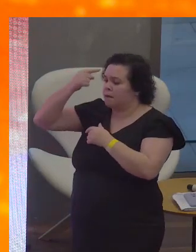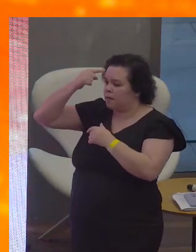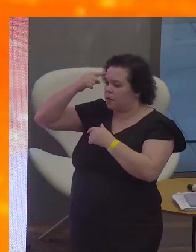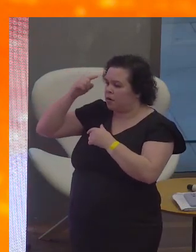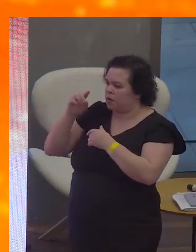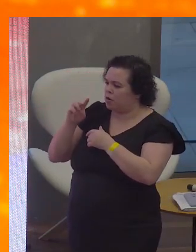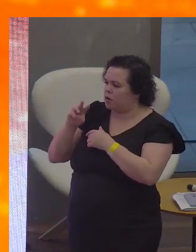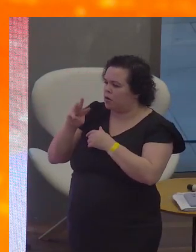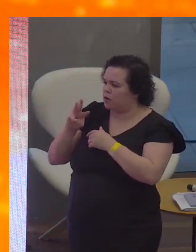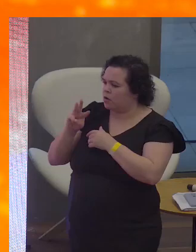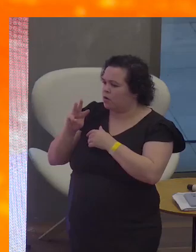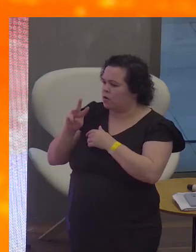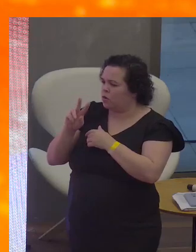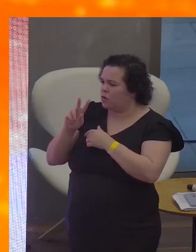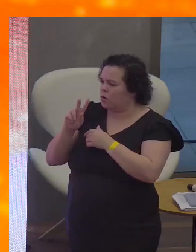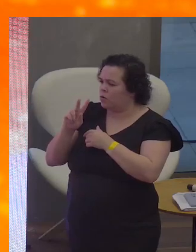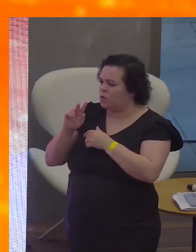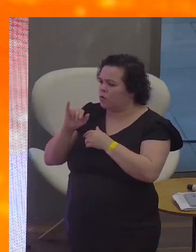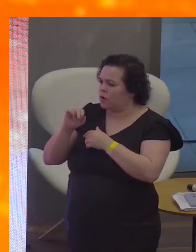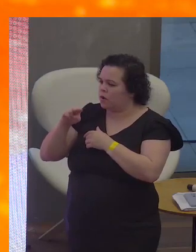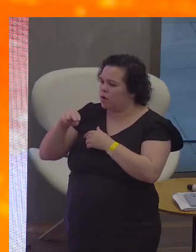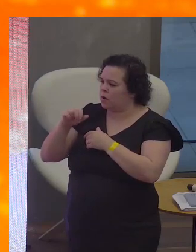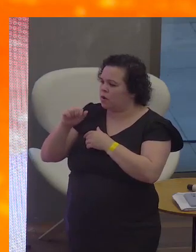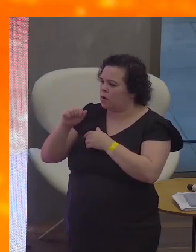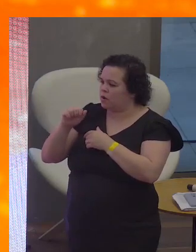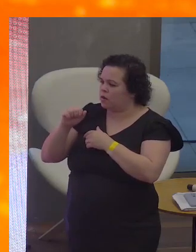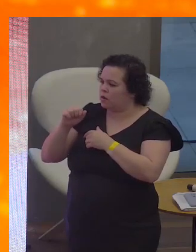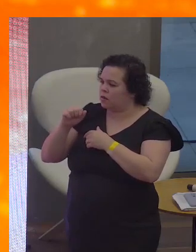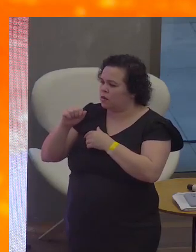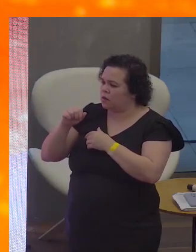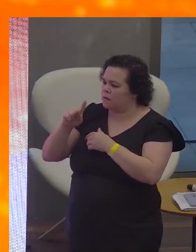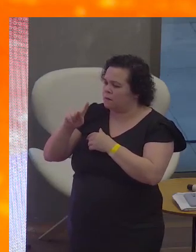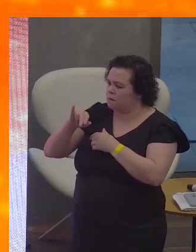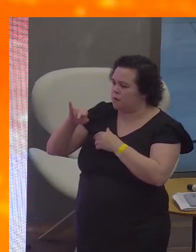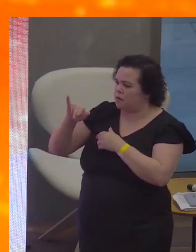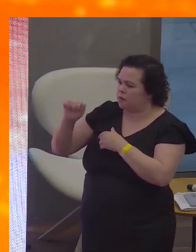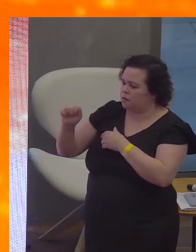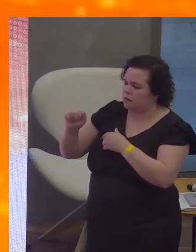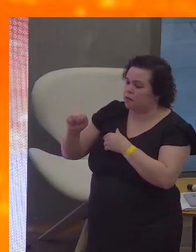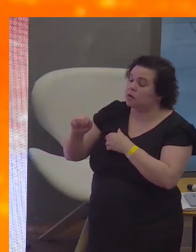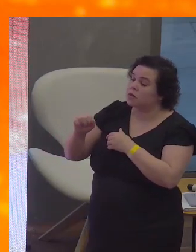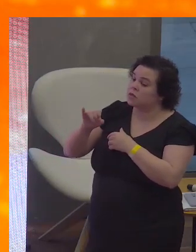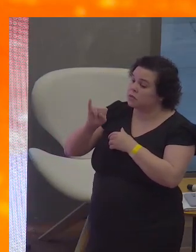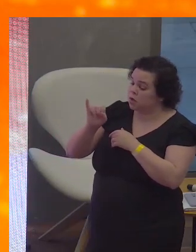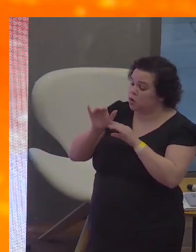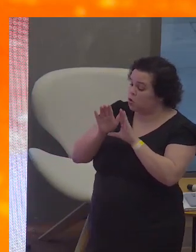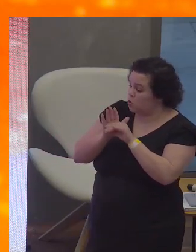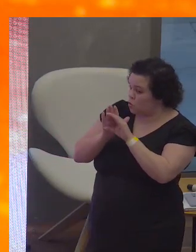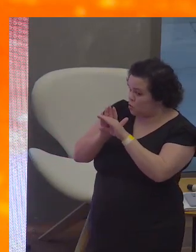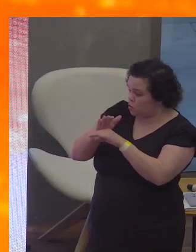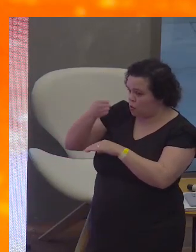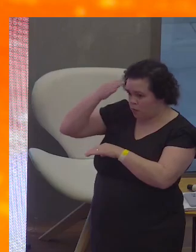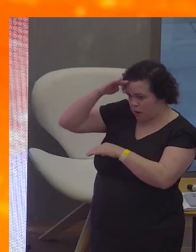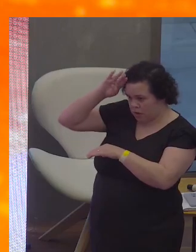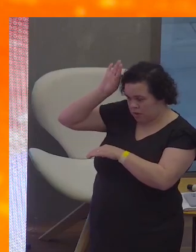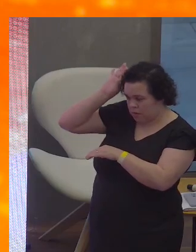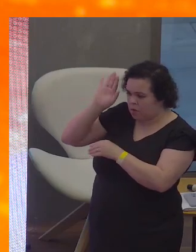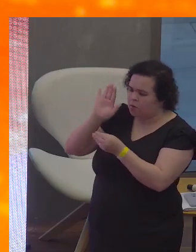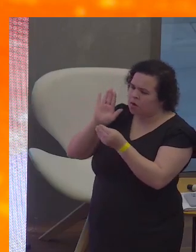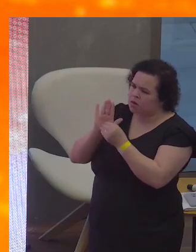a gente poder fazer uma reflexão sobre isso. No Google Acadêmico, se eu jogar, eu não coloquei a data